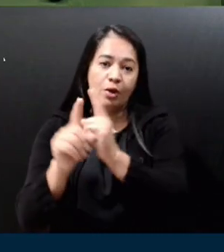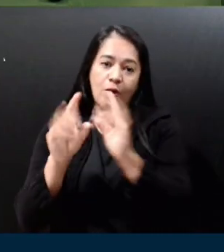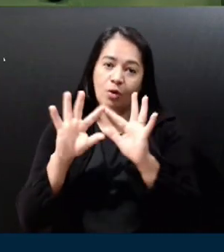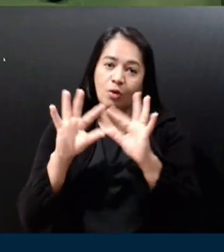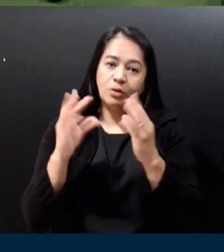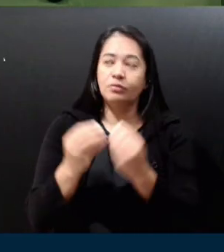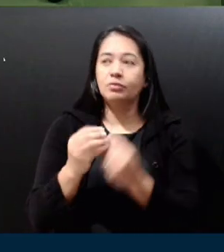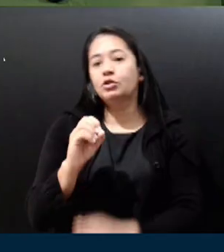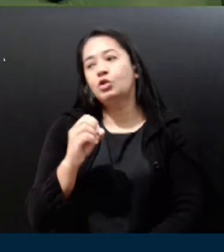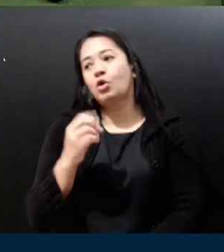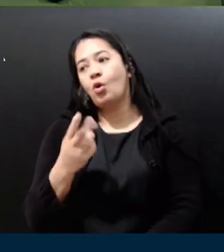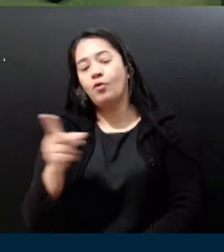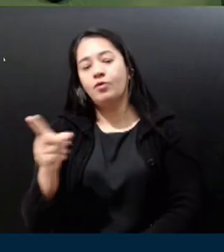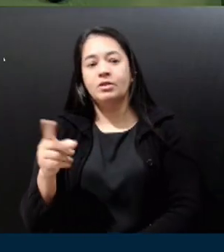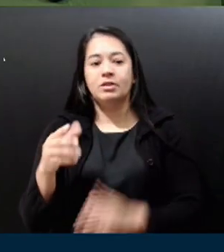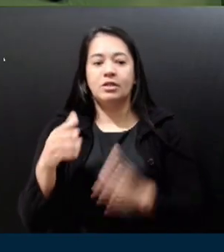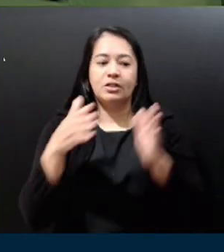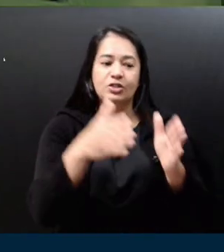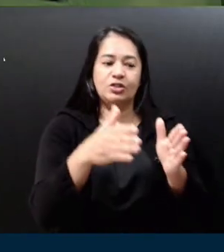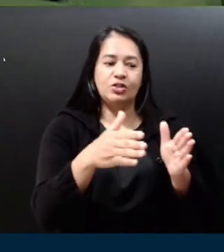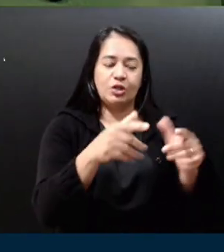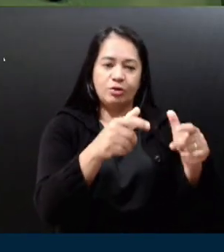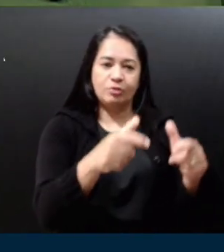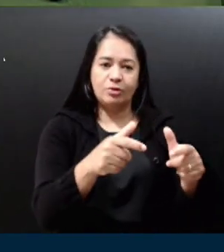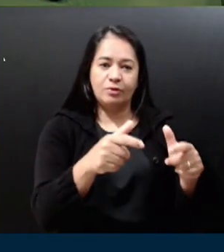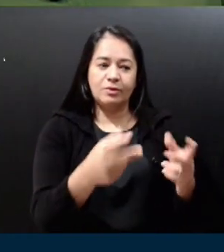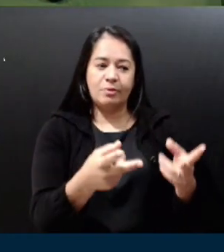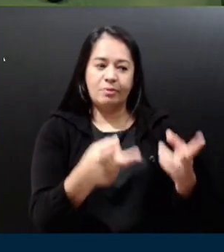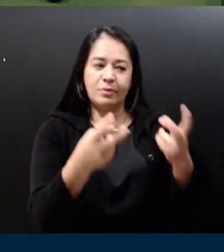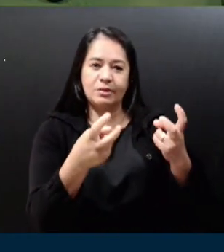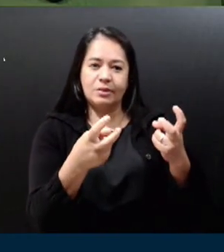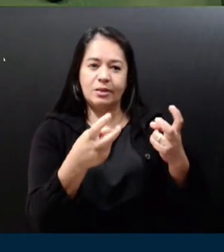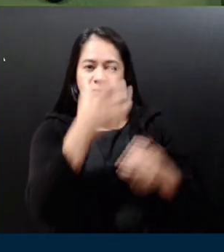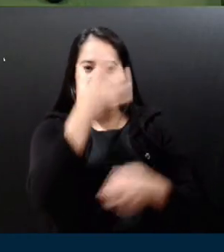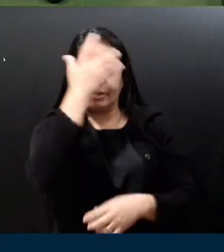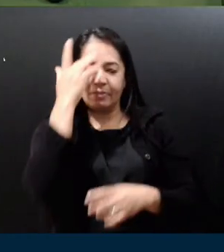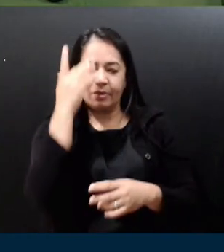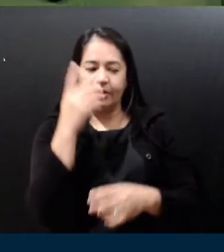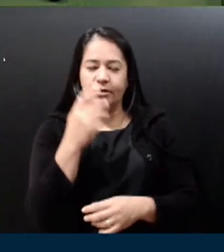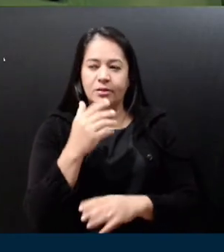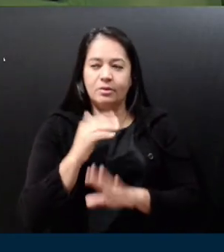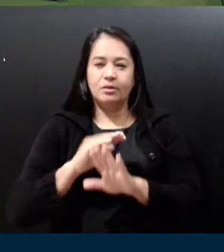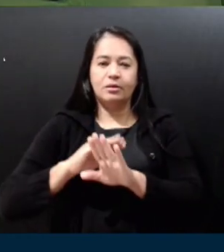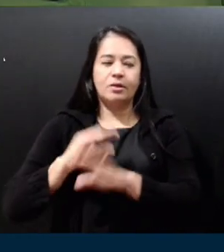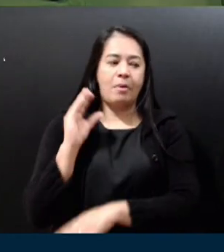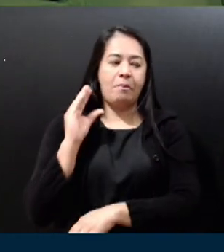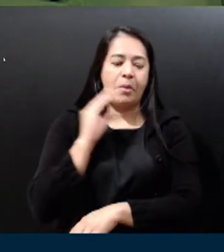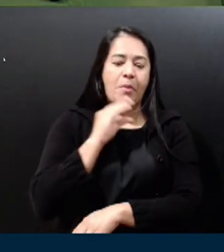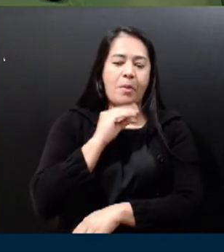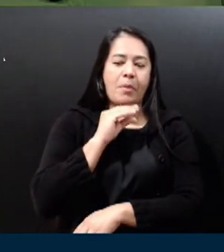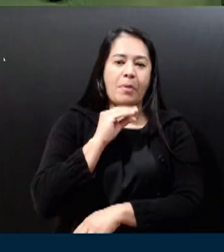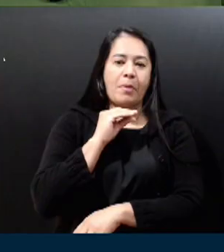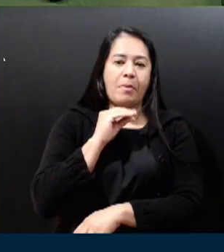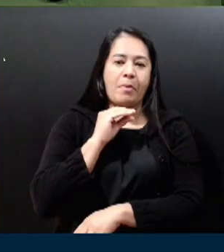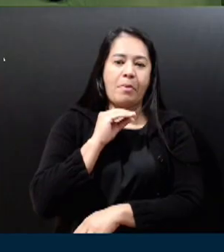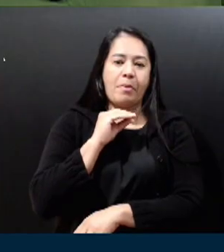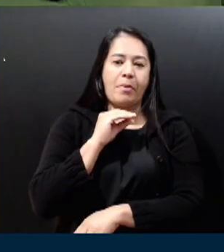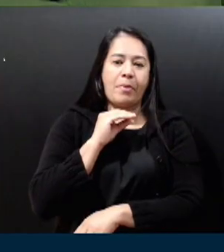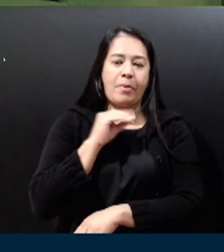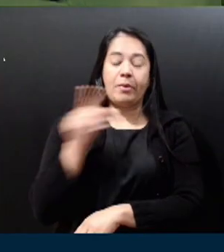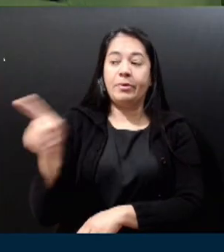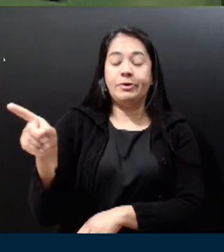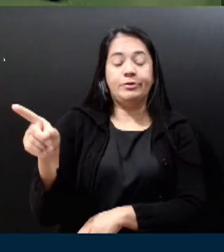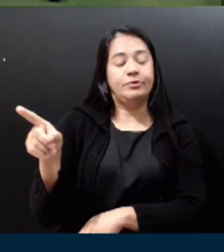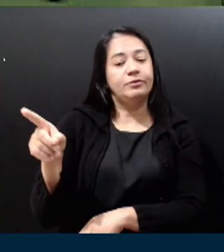chega numa rodinha, você percebe que as pessoas estão falando, né, de você ou Vocês